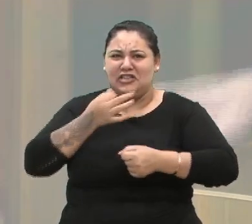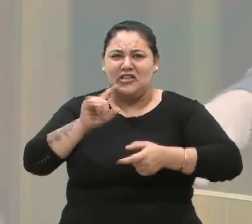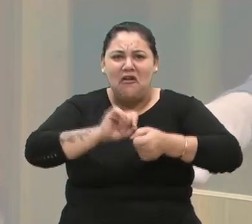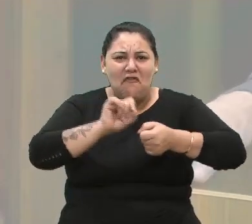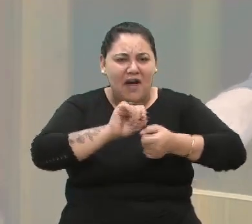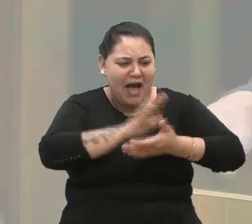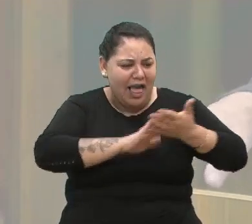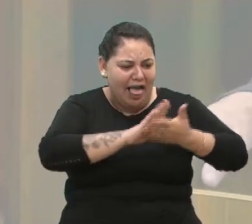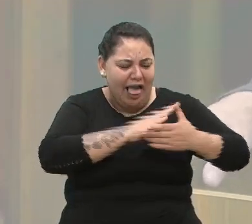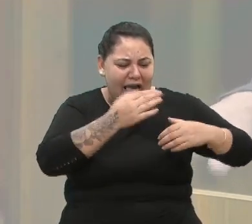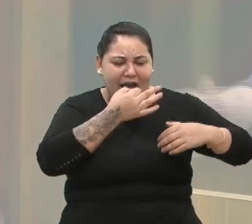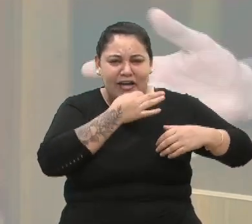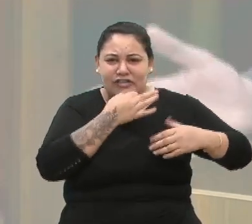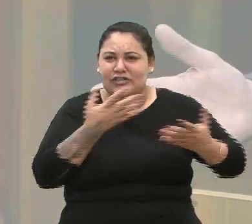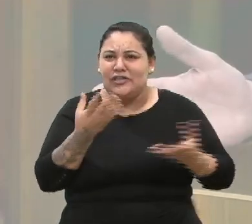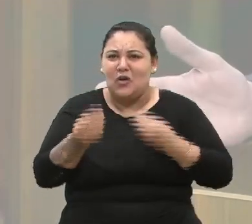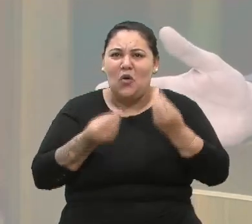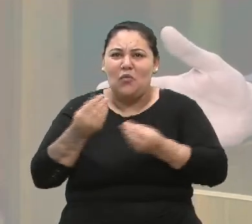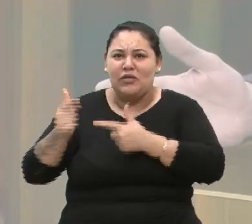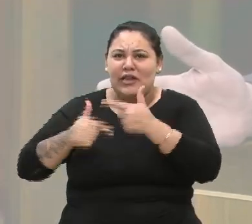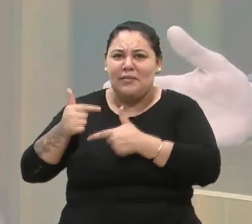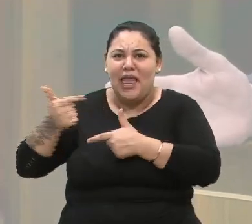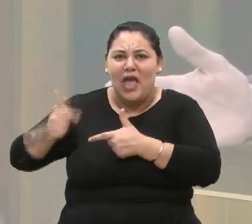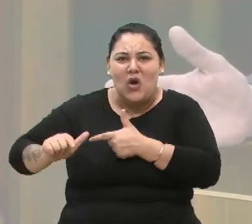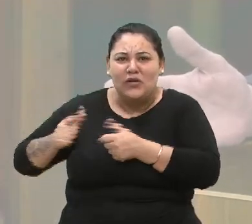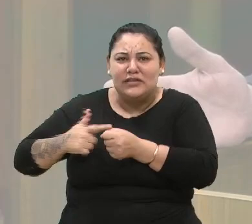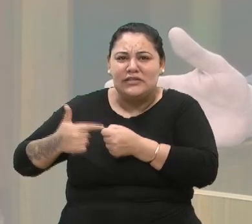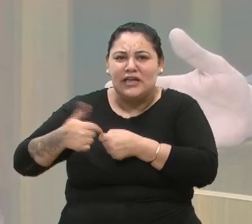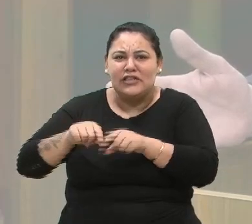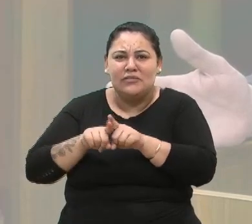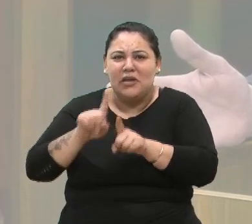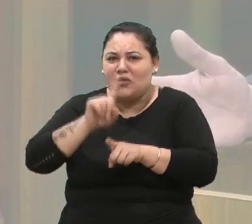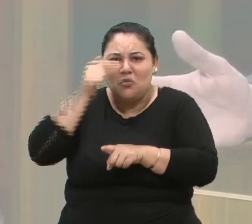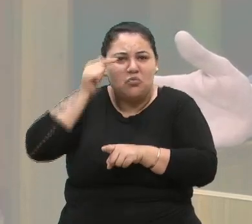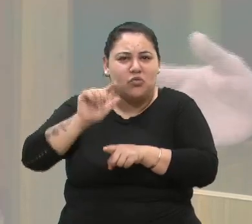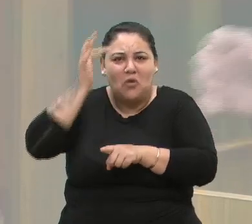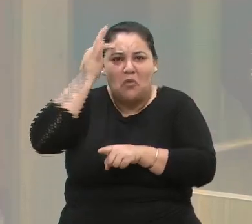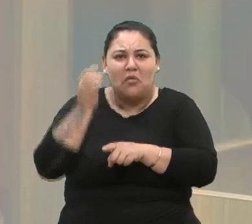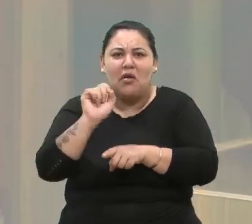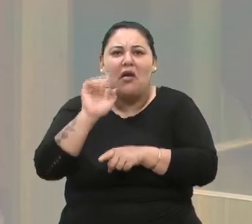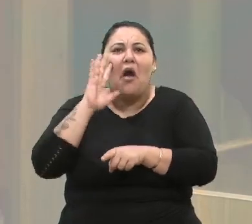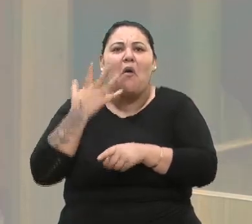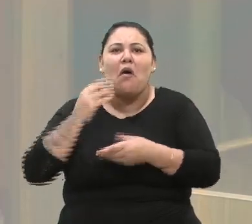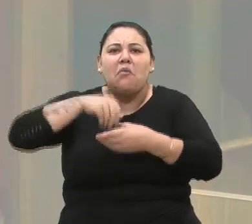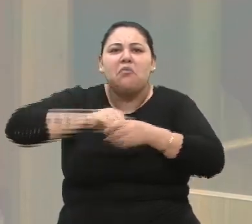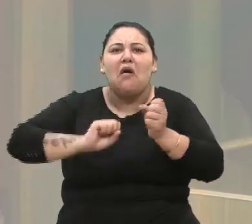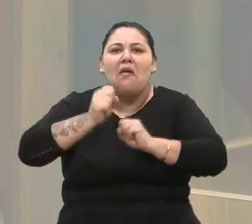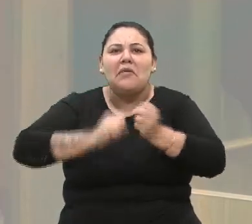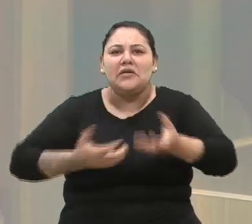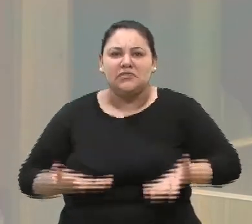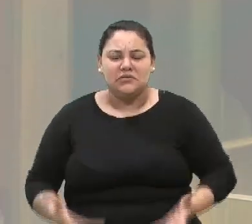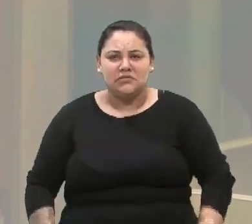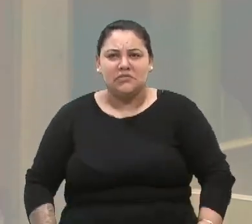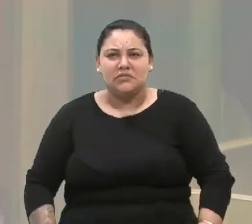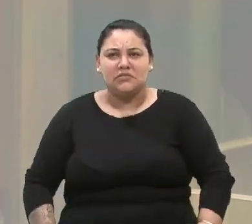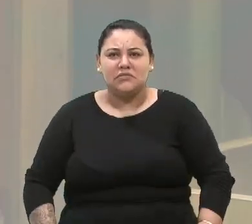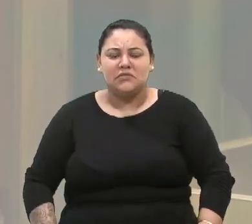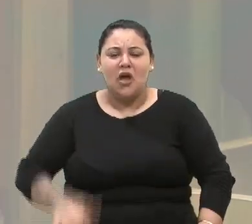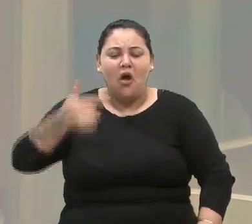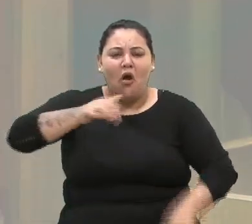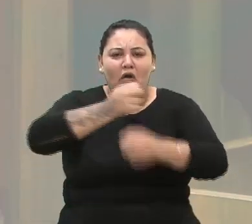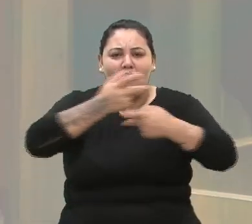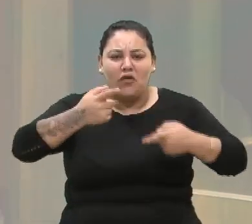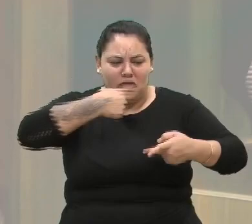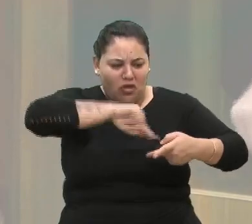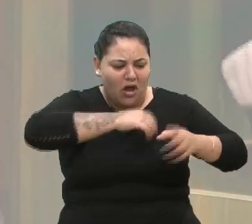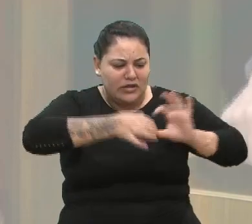em Caxias. Eu não estou entendendo o que está acontecendo na empresa. Parece uma parte. E outra coisa, nós sabemos que nós liberamos 30 milhões para